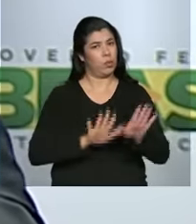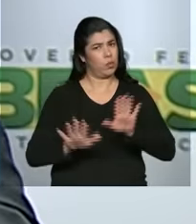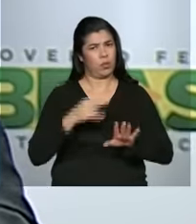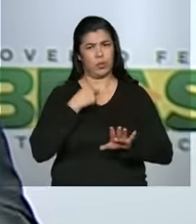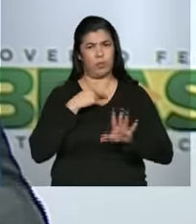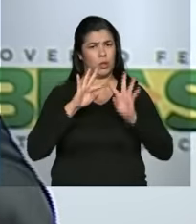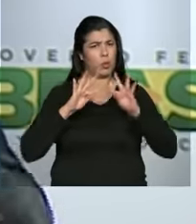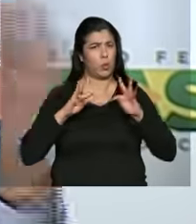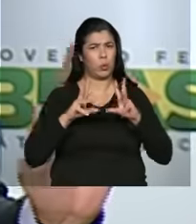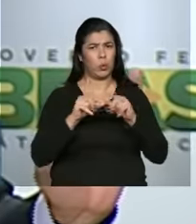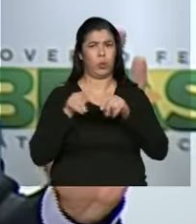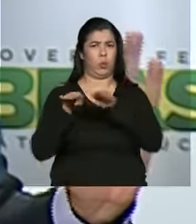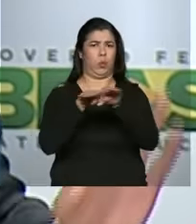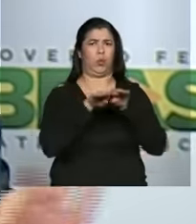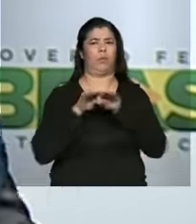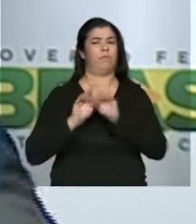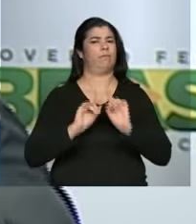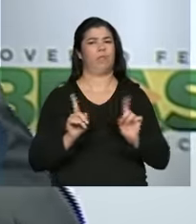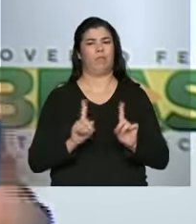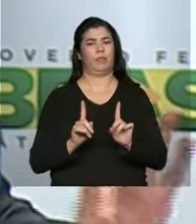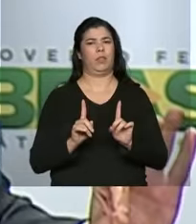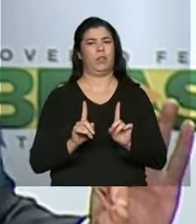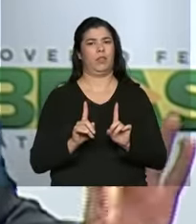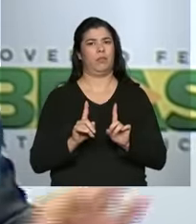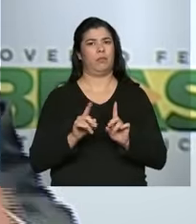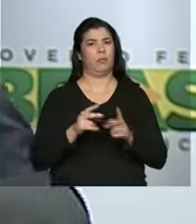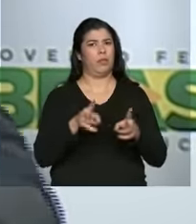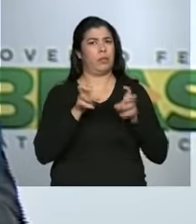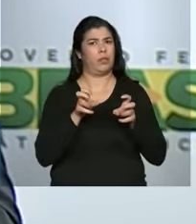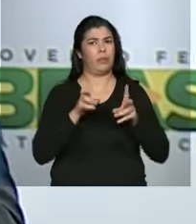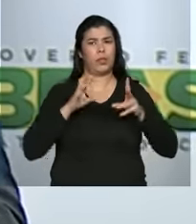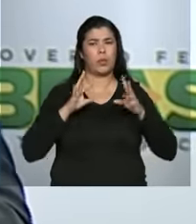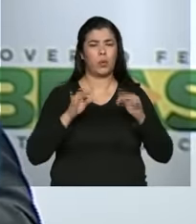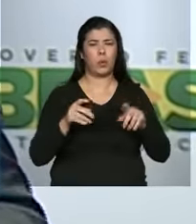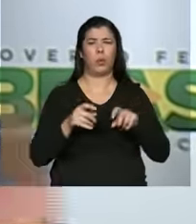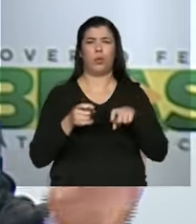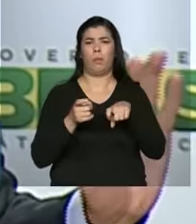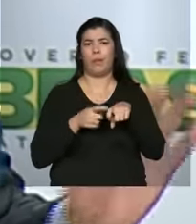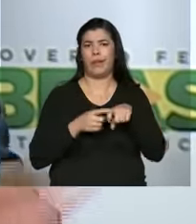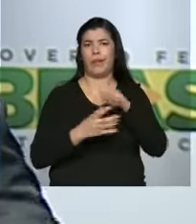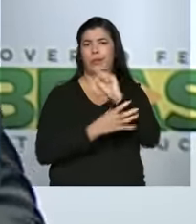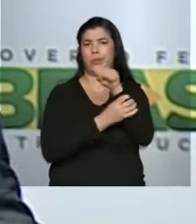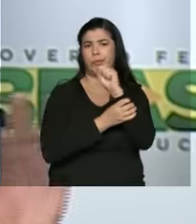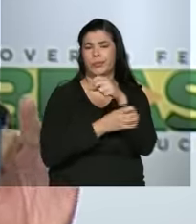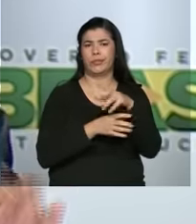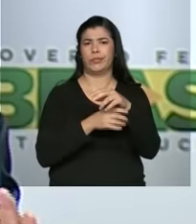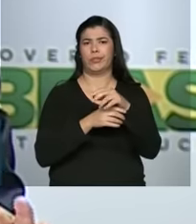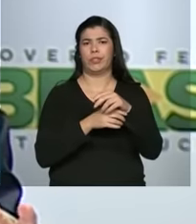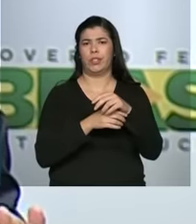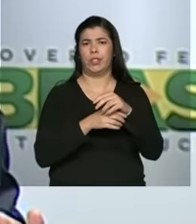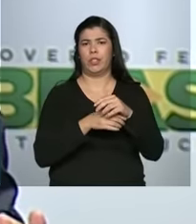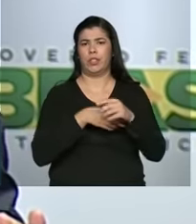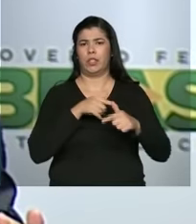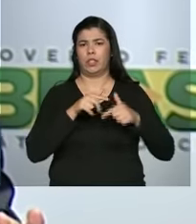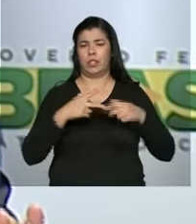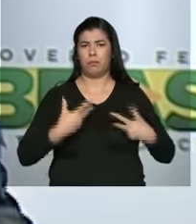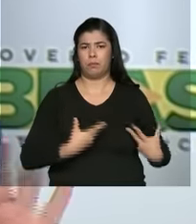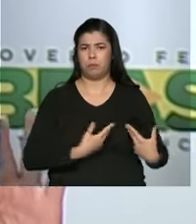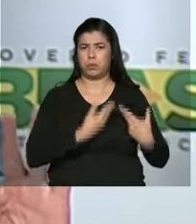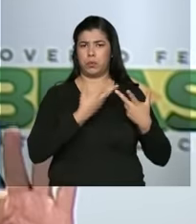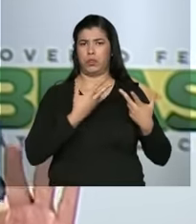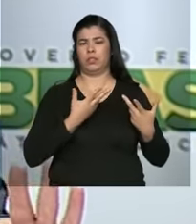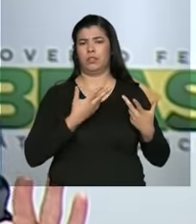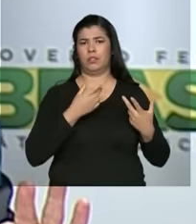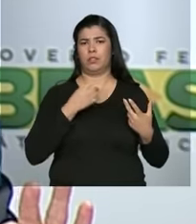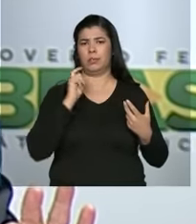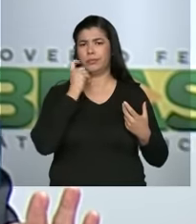não generalizar não podemos dar a impressão né de que todos os médicos ortopedistas todos os cirurgiões cardíacos cometem irregularidades não